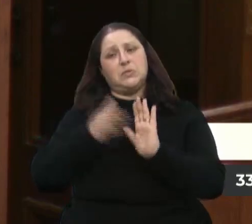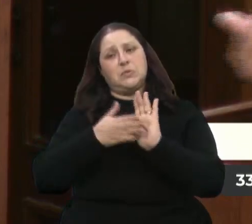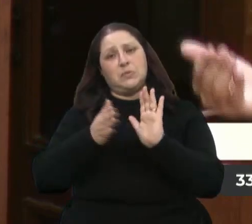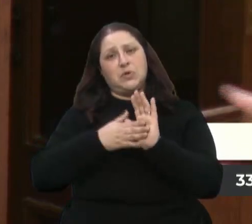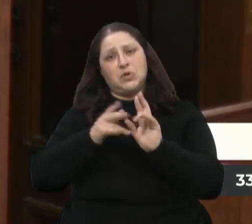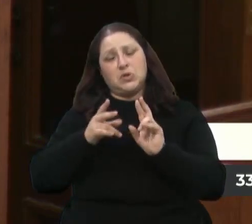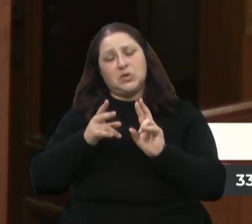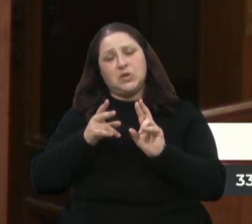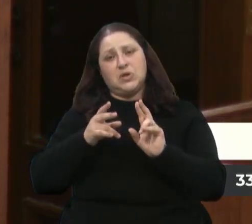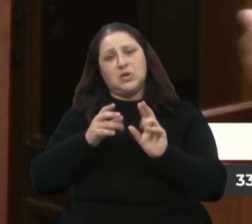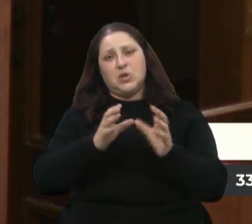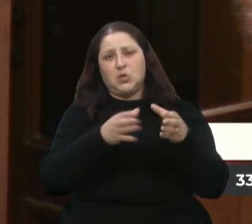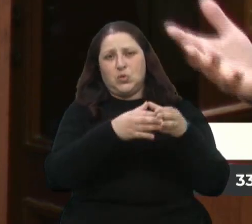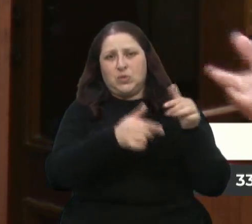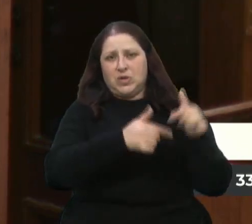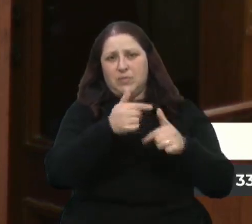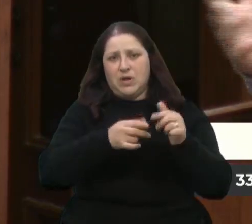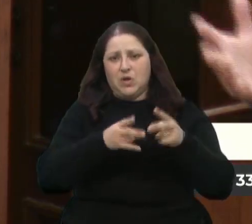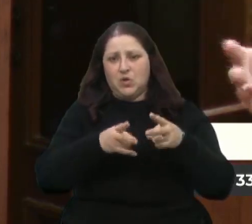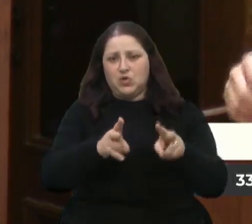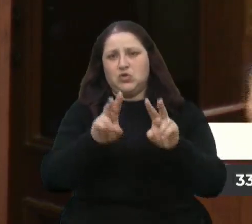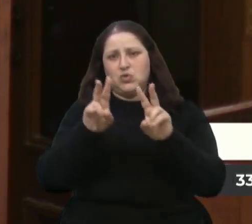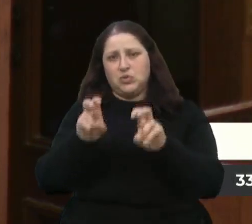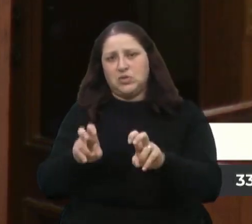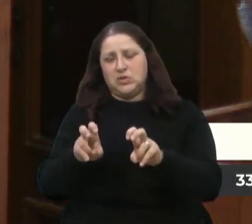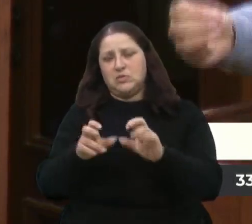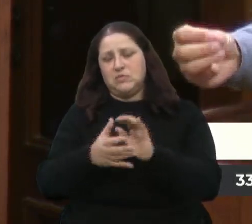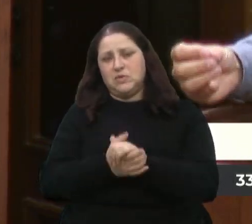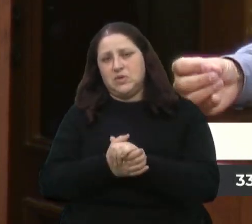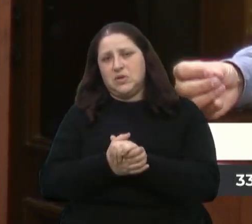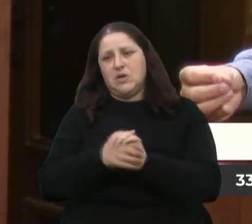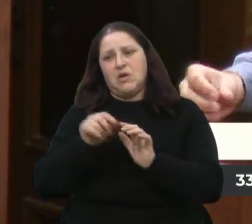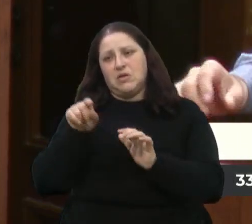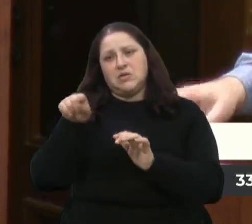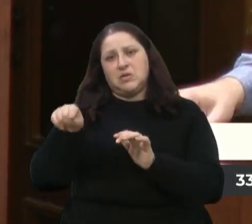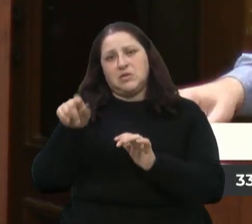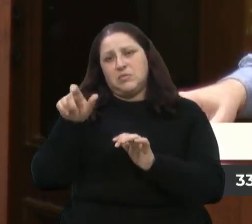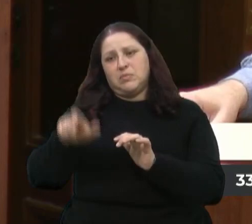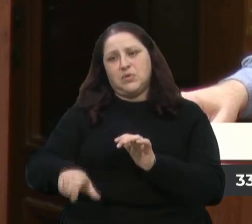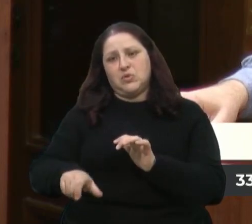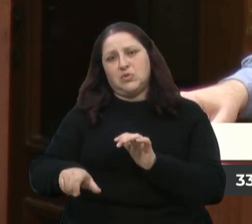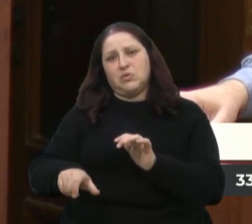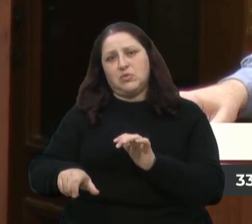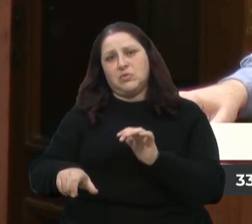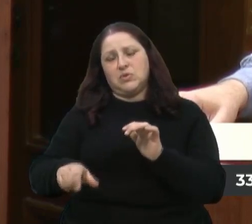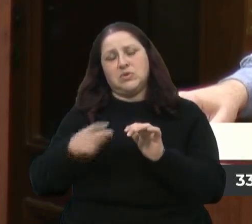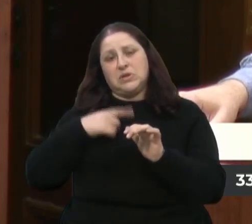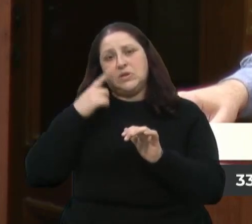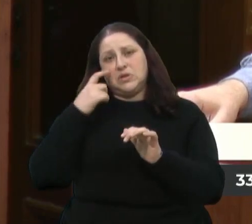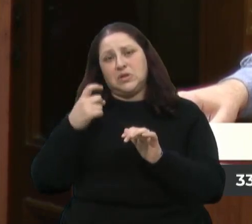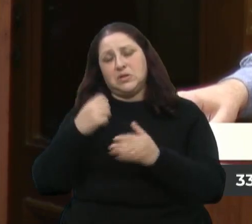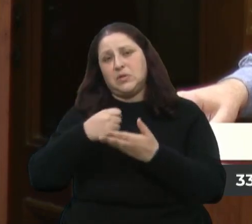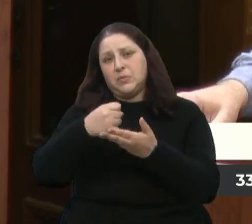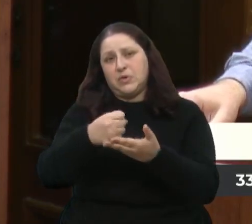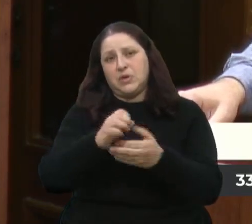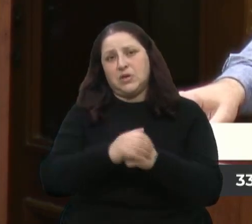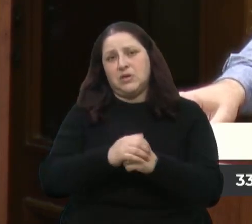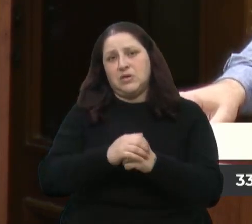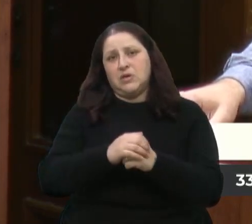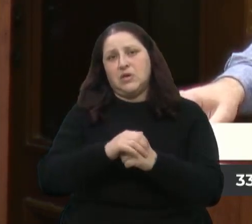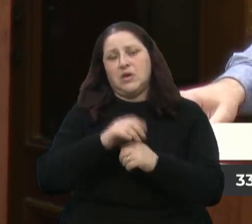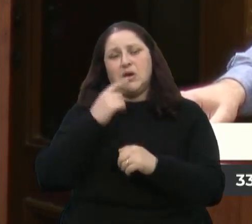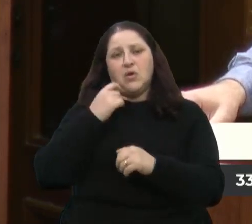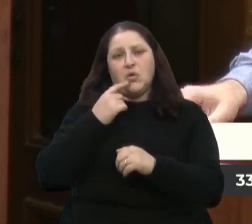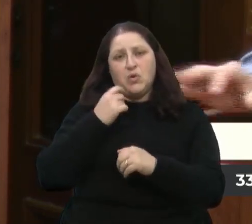não quer dizer que a pessoa, né, enfim, isso faz parte, né? E a vereadora Rose, como nós,